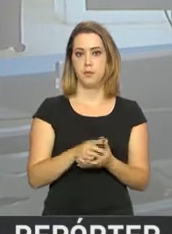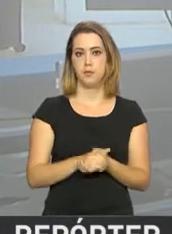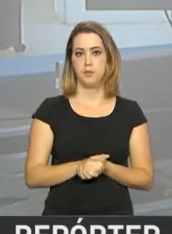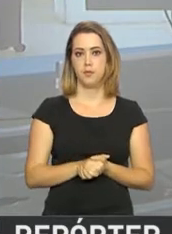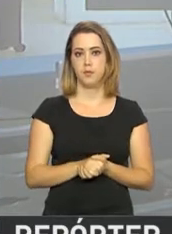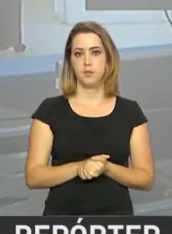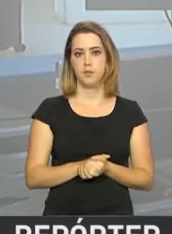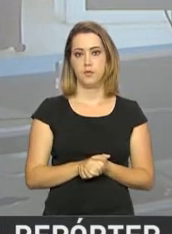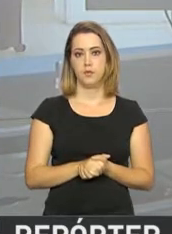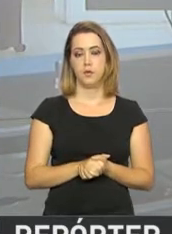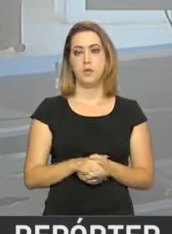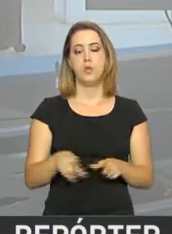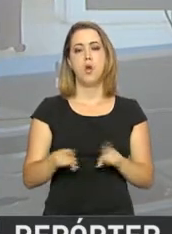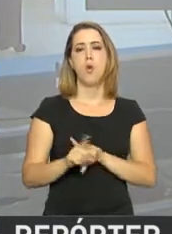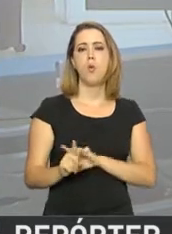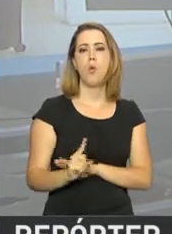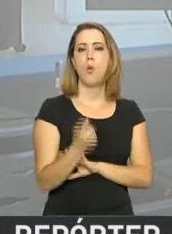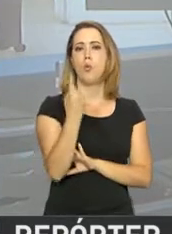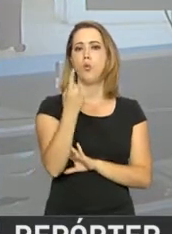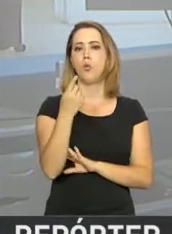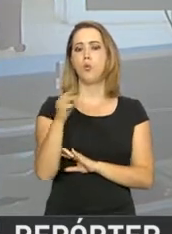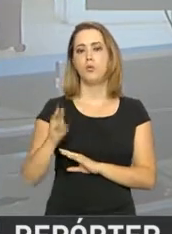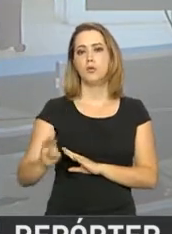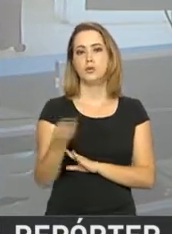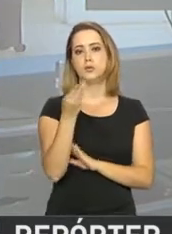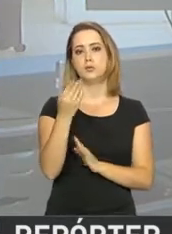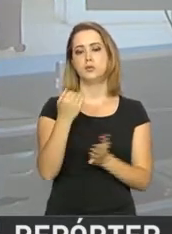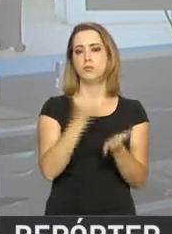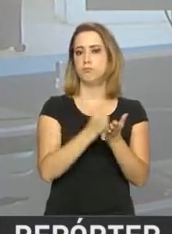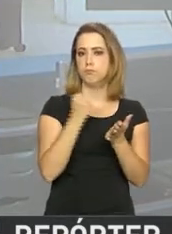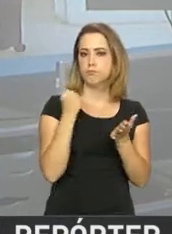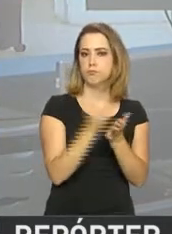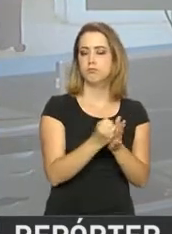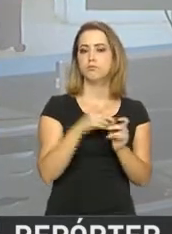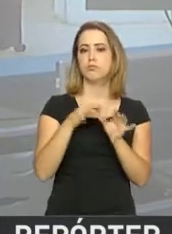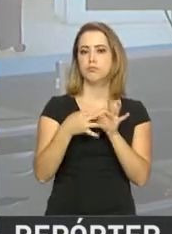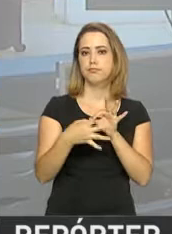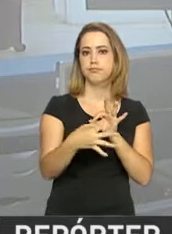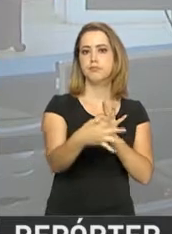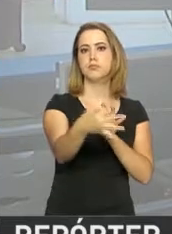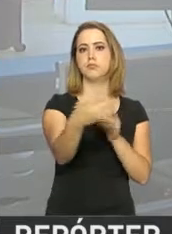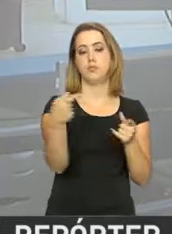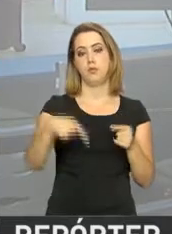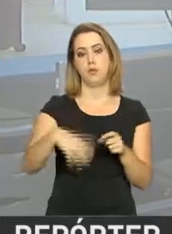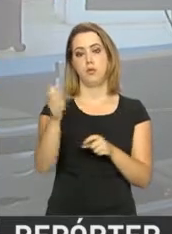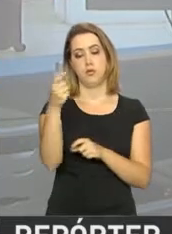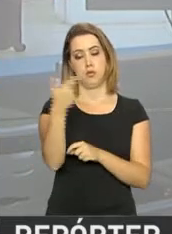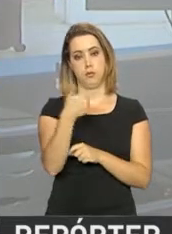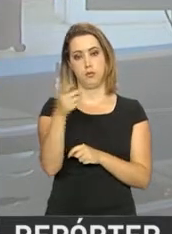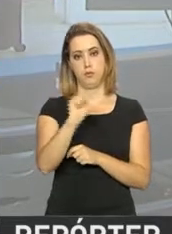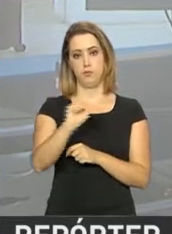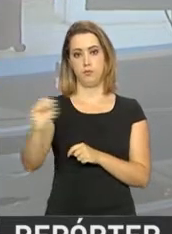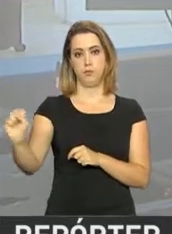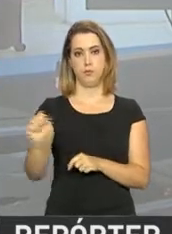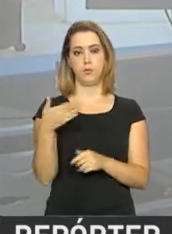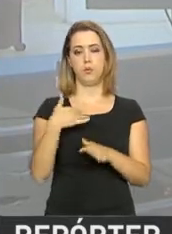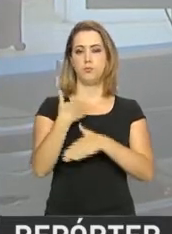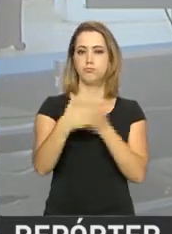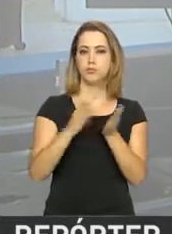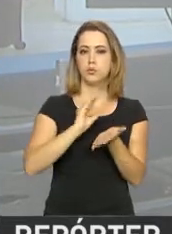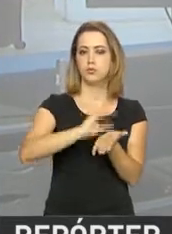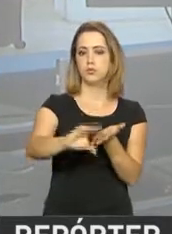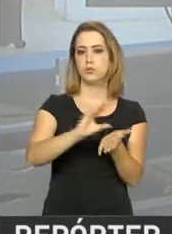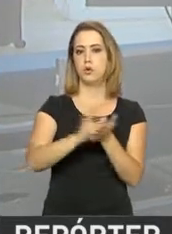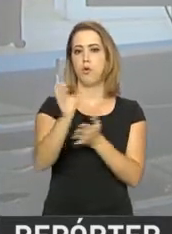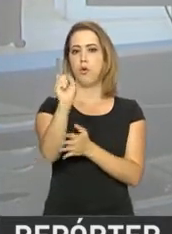mec.gov.br cerca de um milhão e meio de contratos deverão ser prorrogados neste segundo semestre envolvendo um investimento de mais de 8